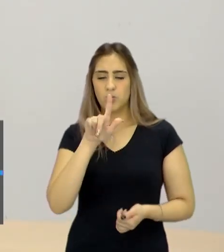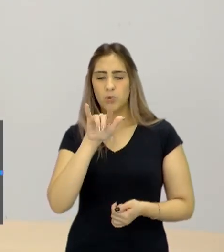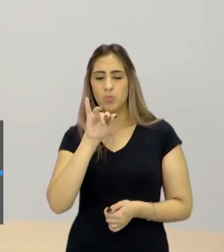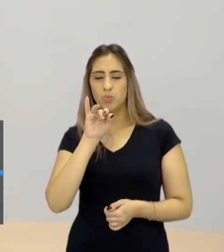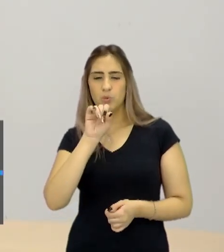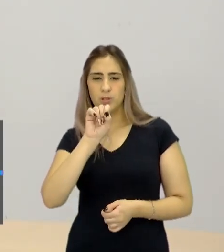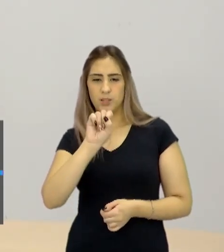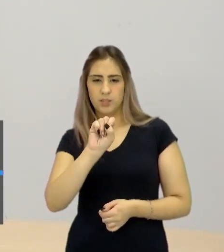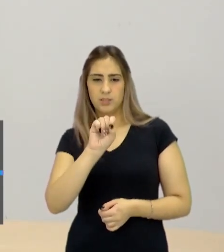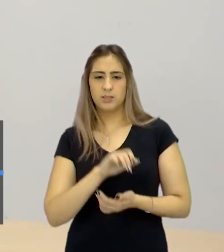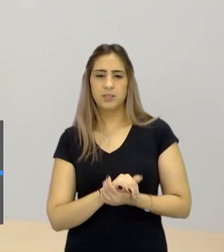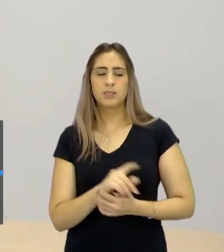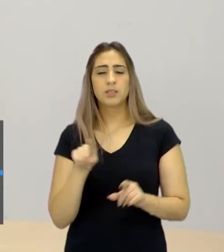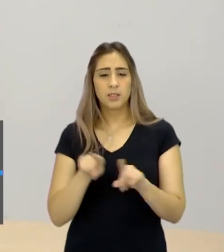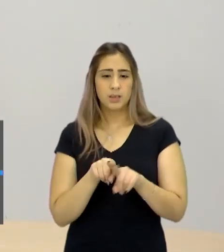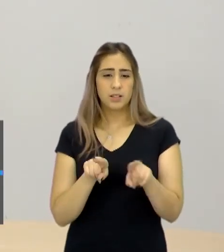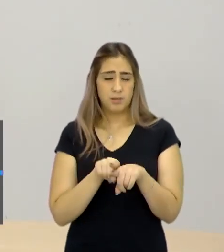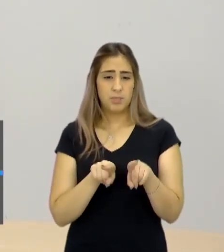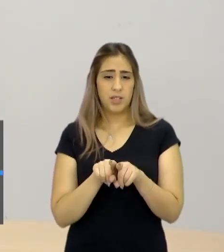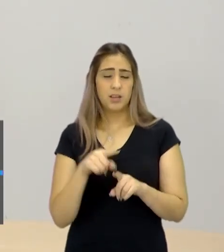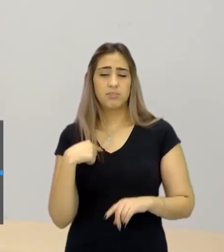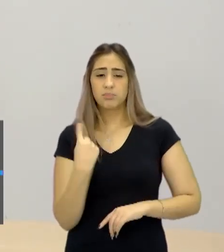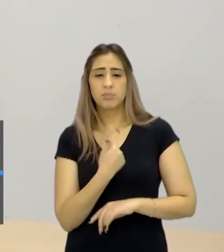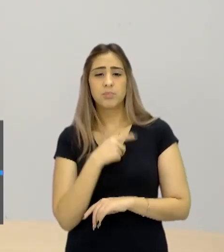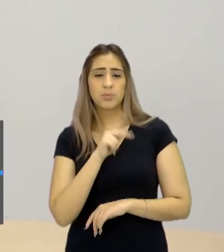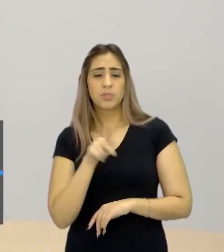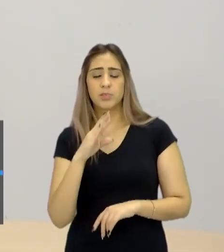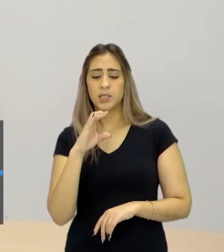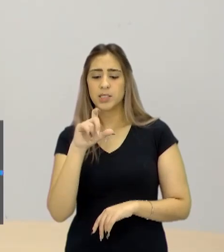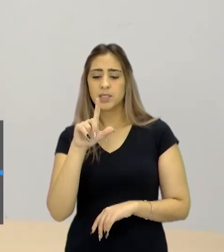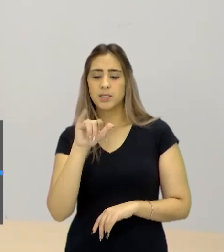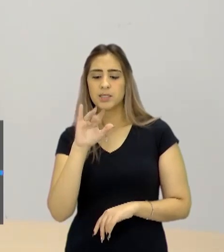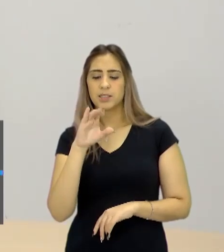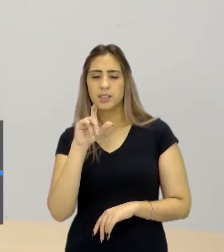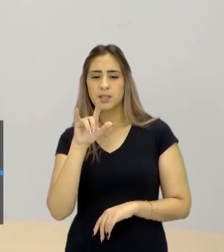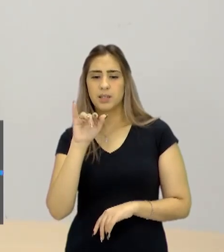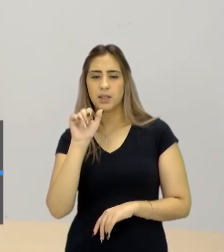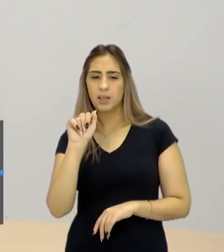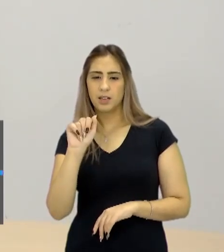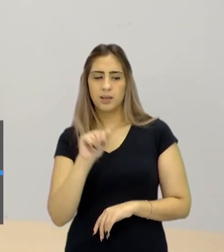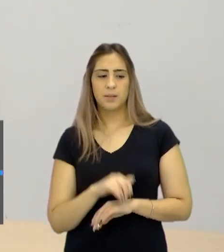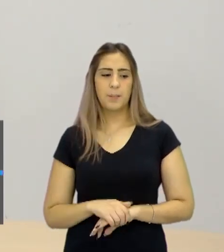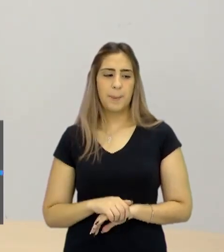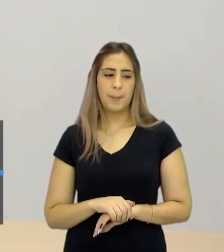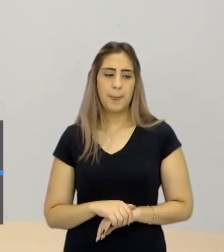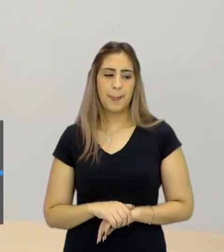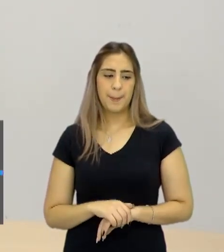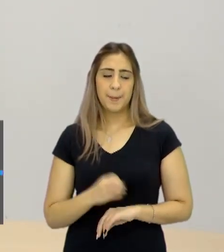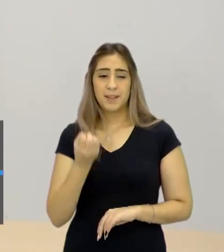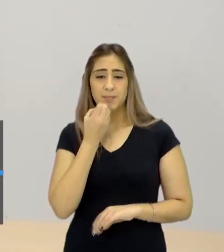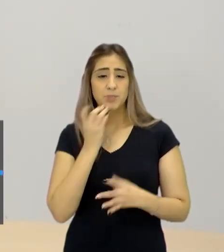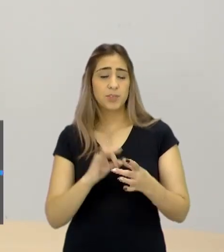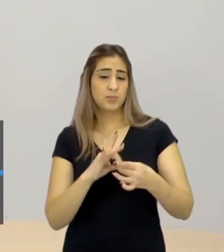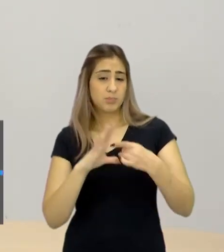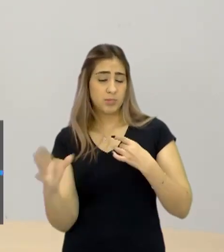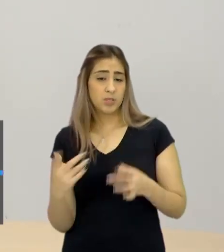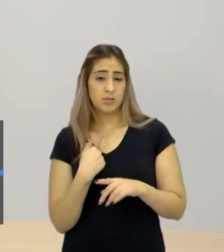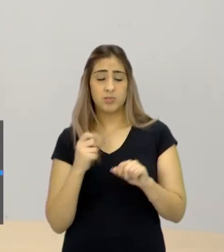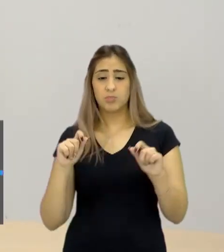Fernando, também. Aqui a gente tem a professora Cecília, né, pedindo para disponibilizar os